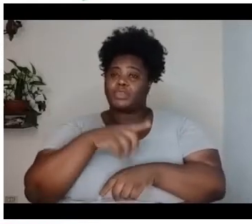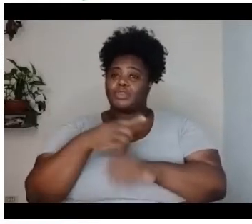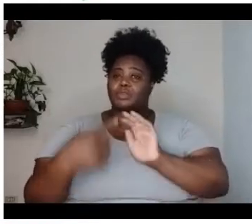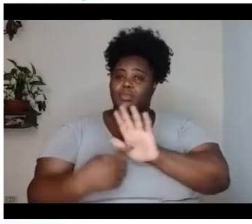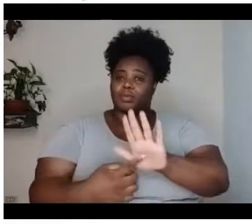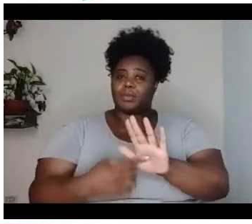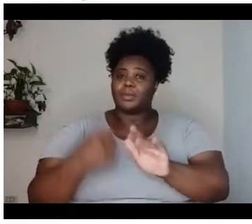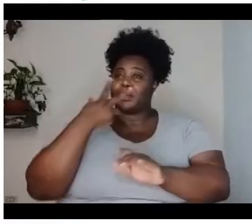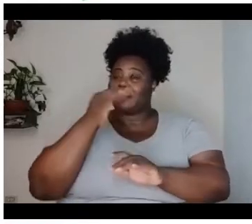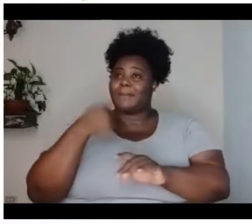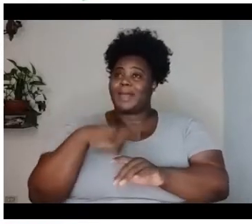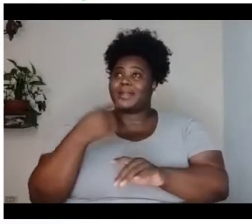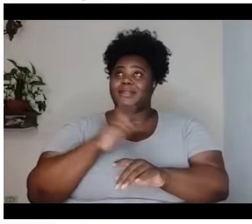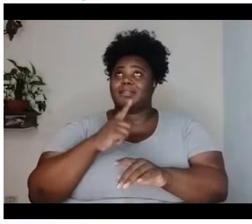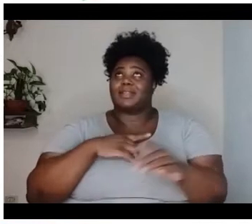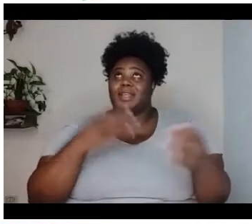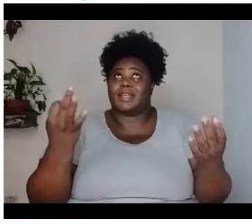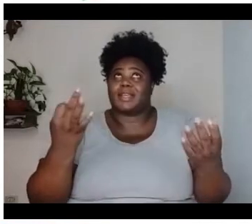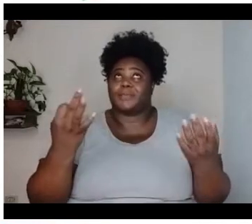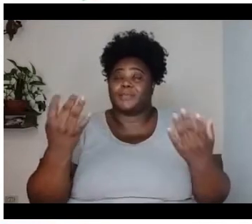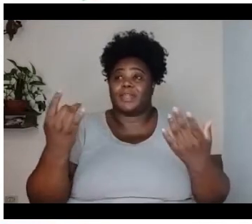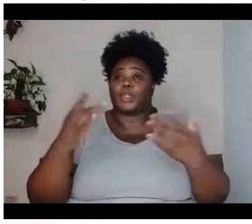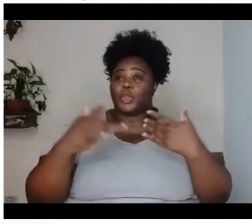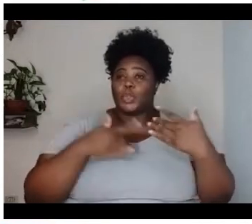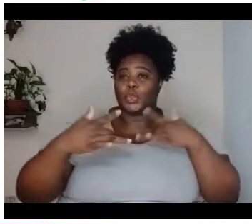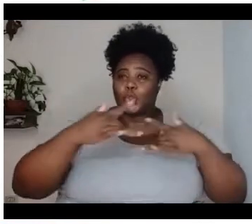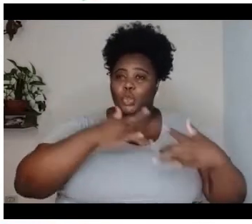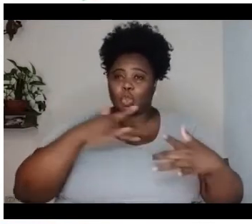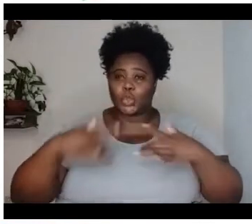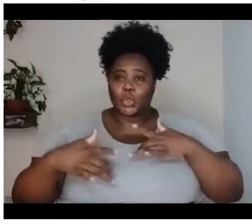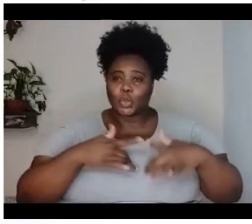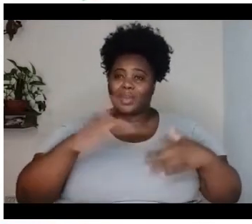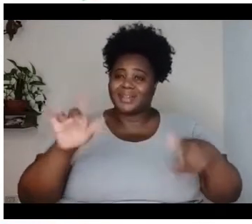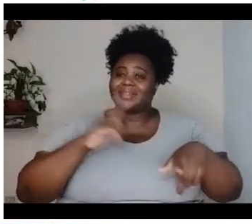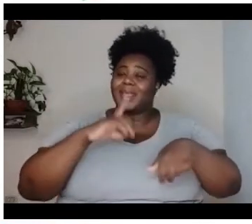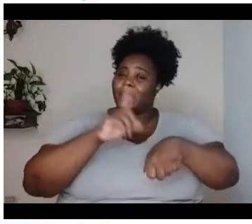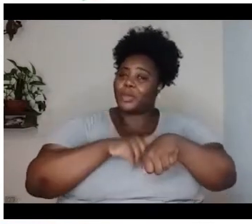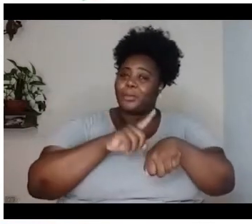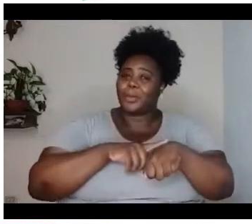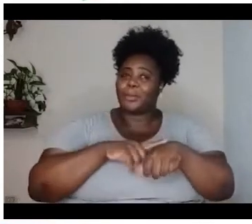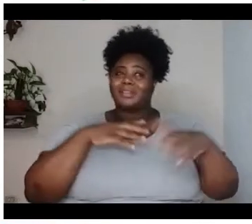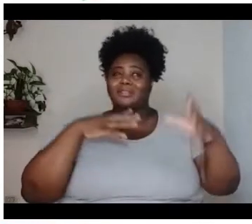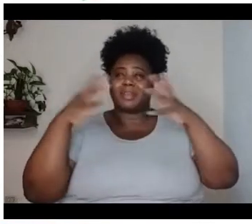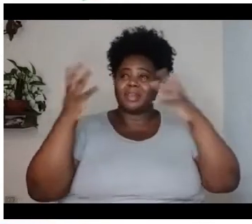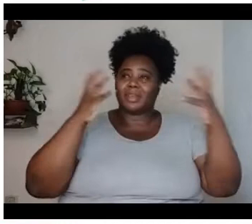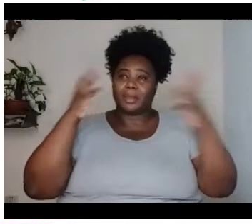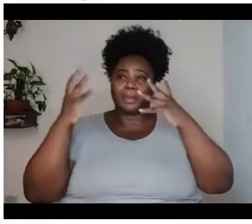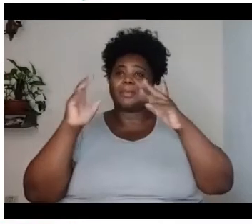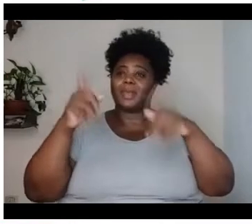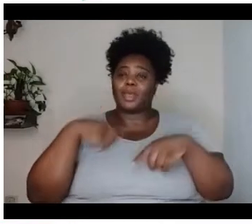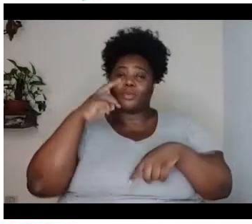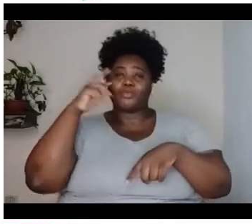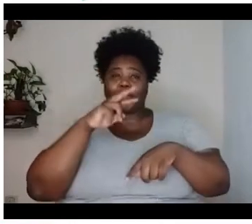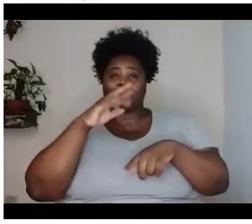por várias flechas ao mesmo tempo, né? Então tem um certo momento de ficar um pouco desorientada, que é o que eu vejo no vídeo que